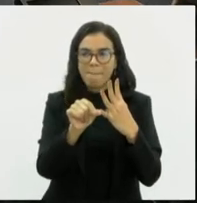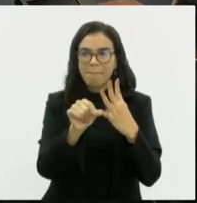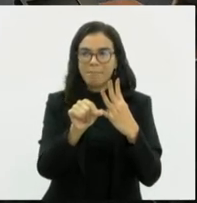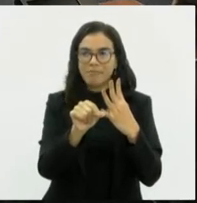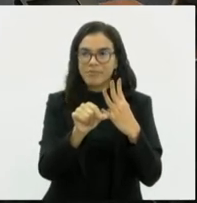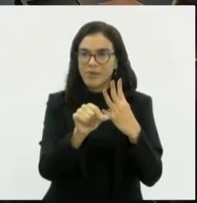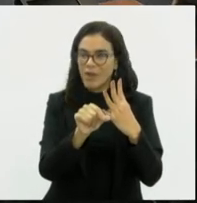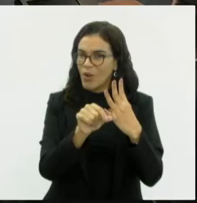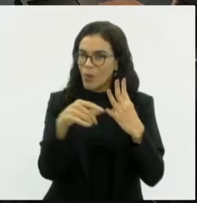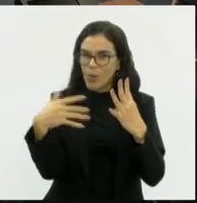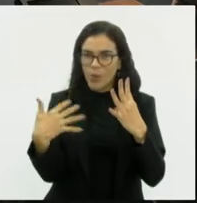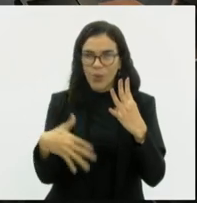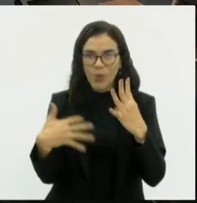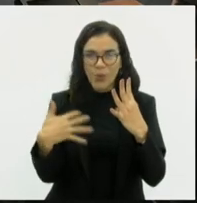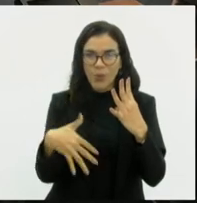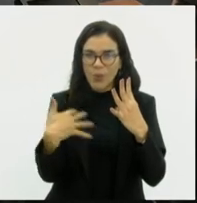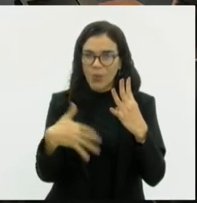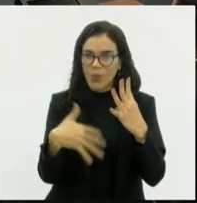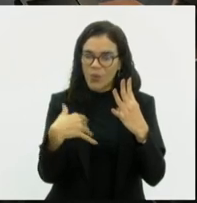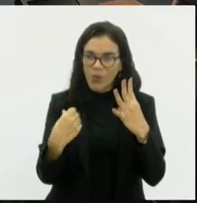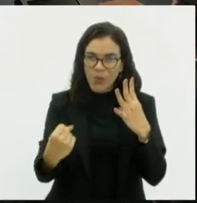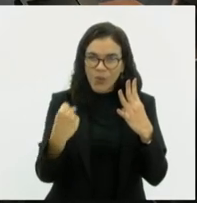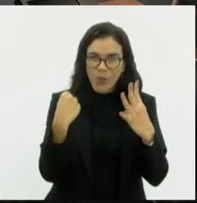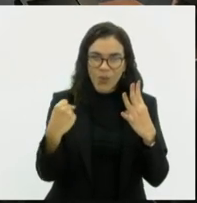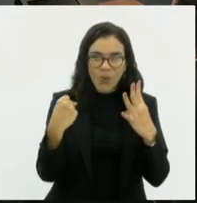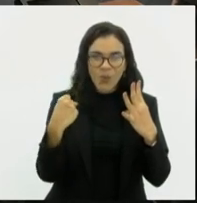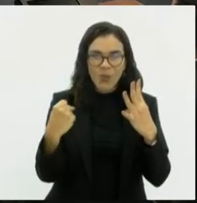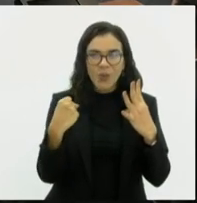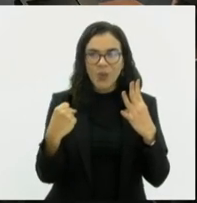O título de benemérito. Você está com muita força, Pedro.